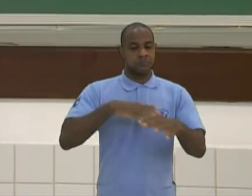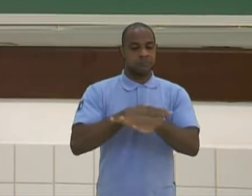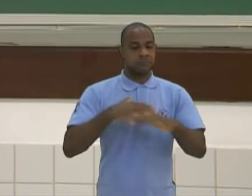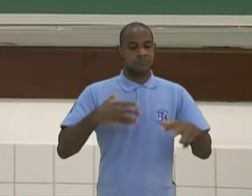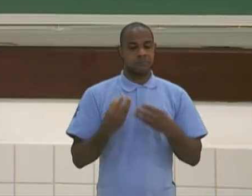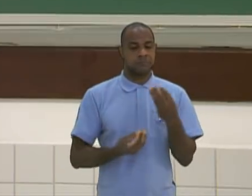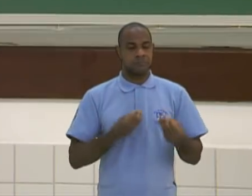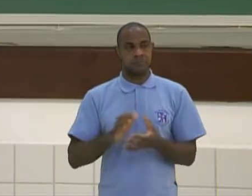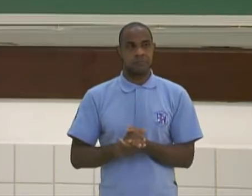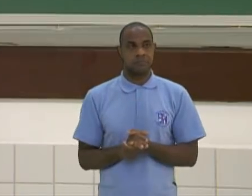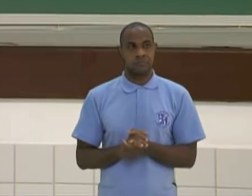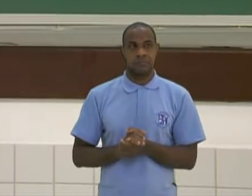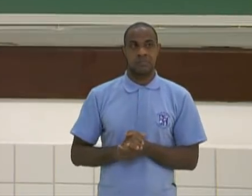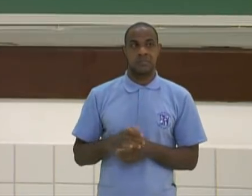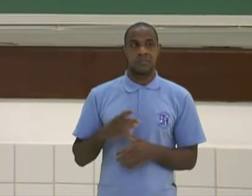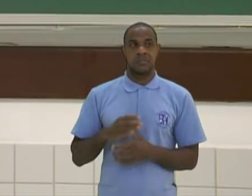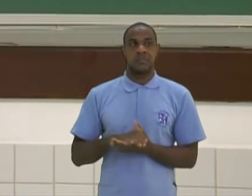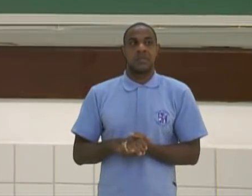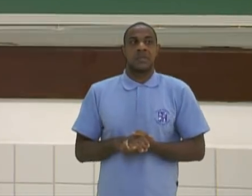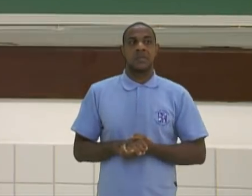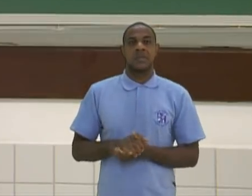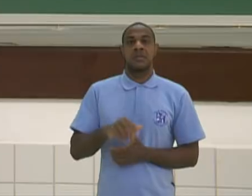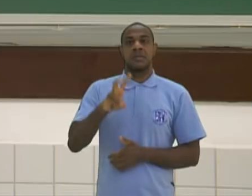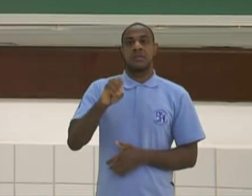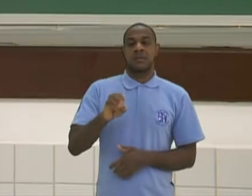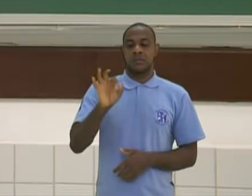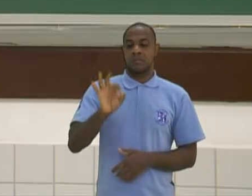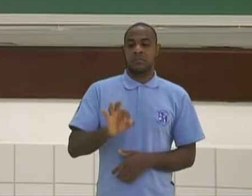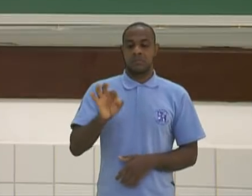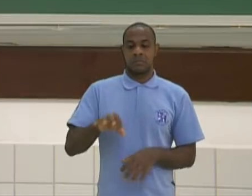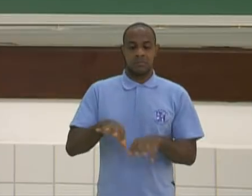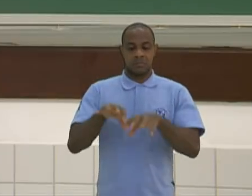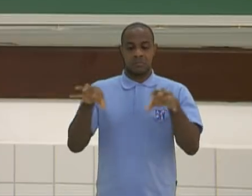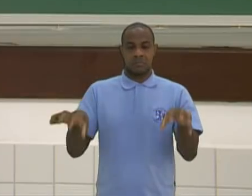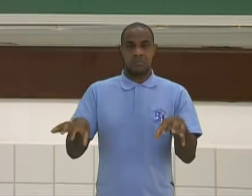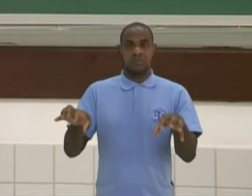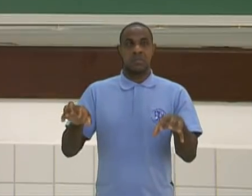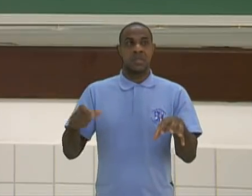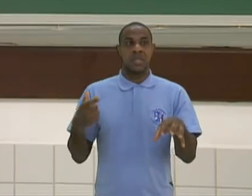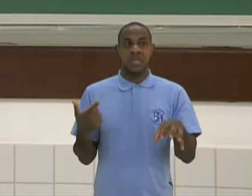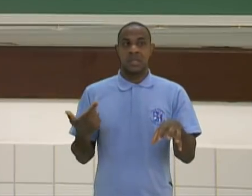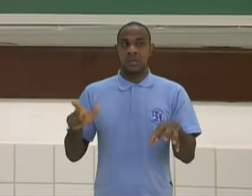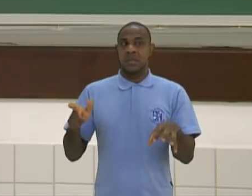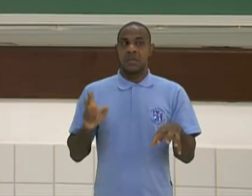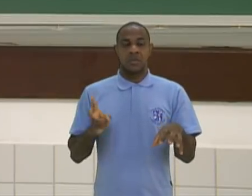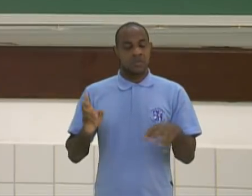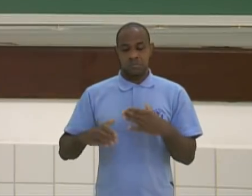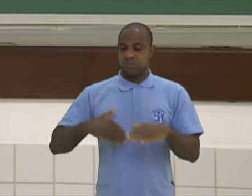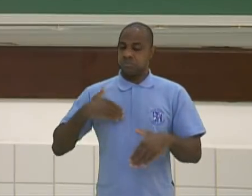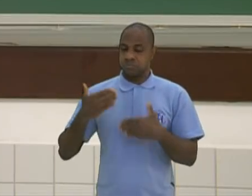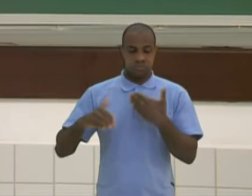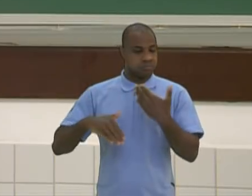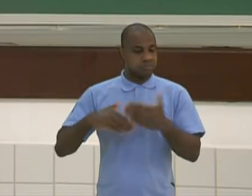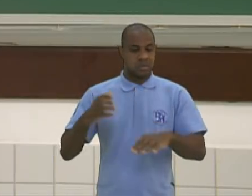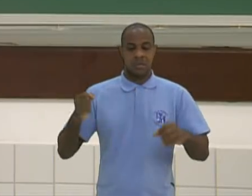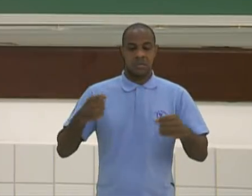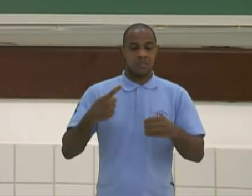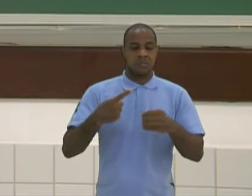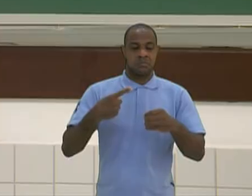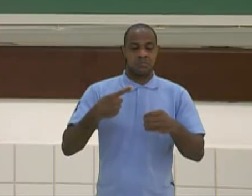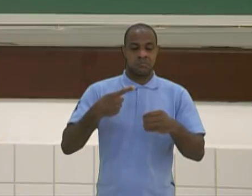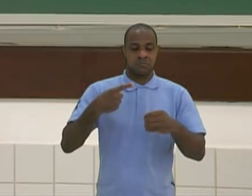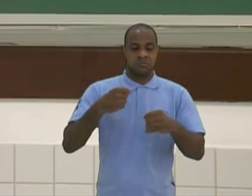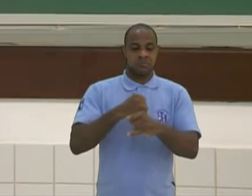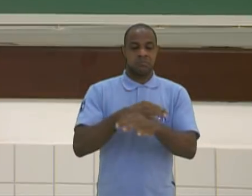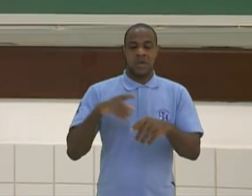e, ironicamente, na década de 50, 50% para cada lado, né? E depois, continua-se o processo de urbanização, as pessoas saindo